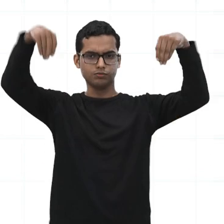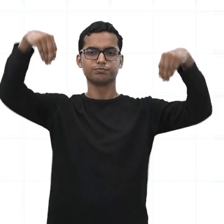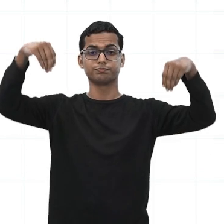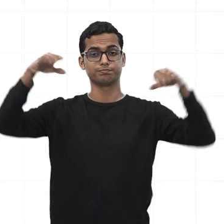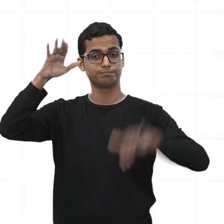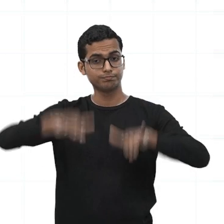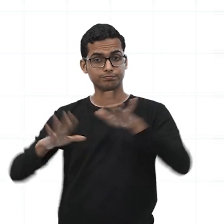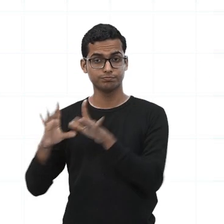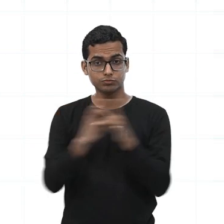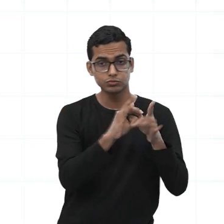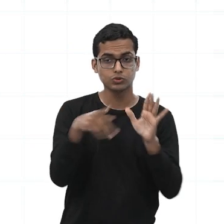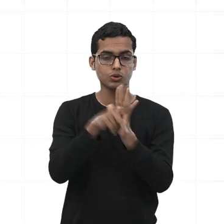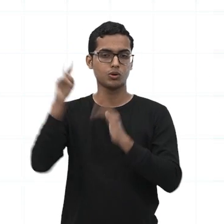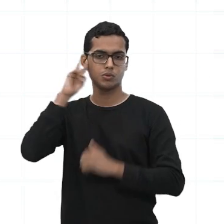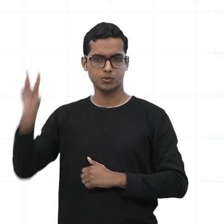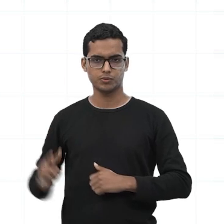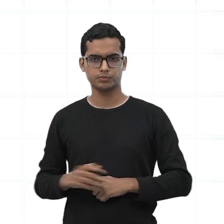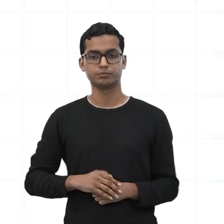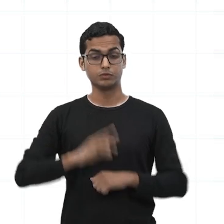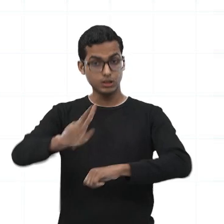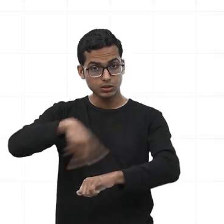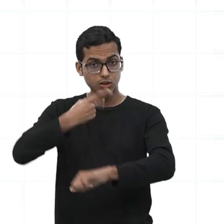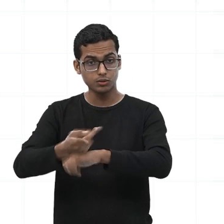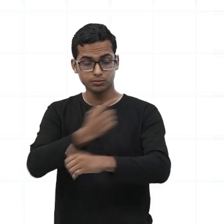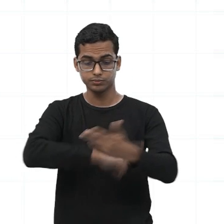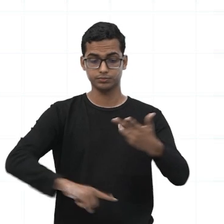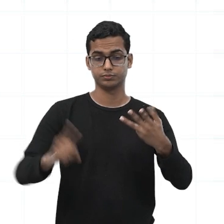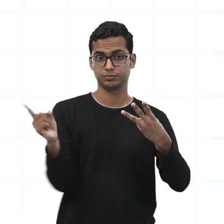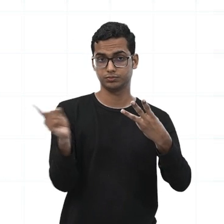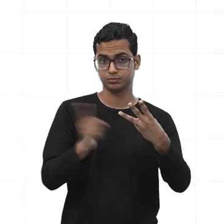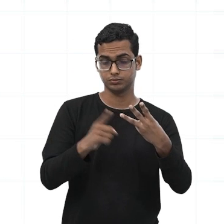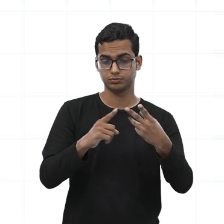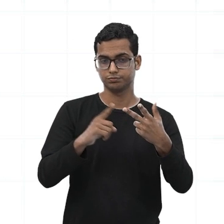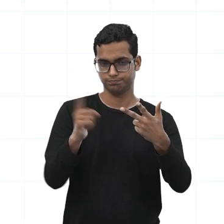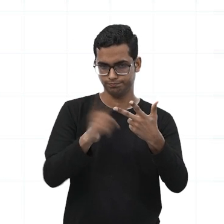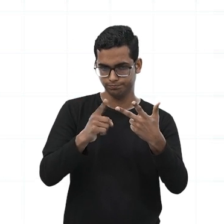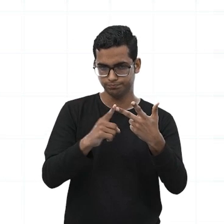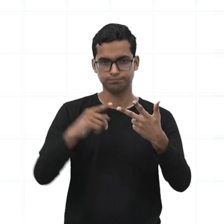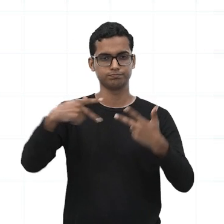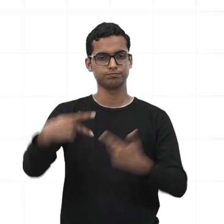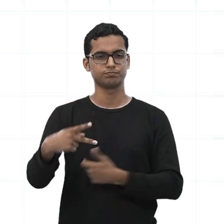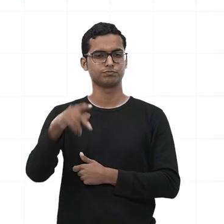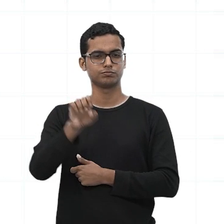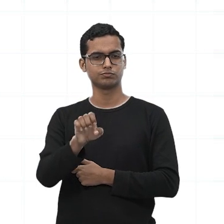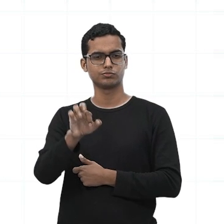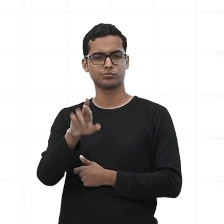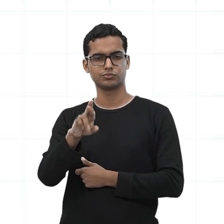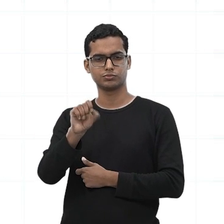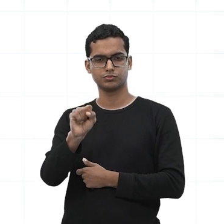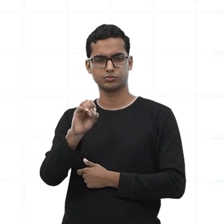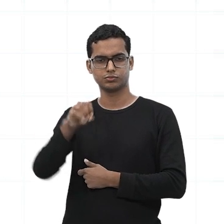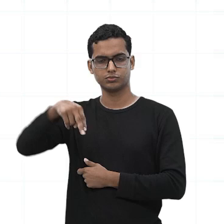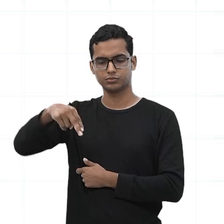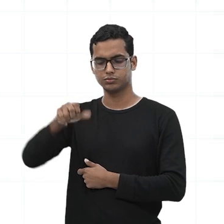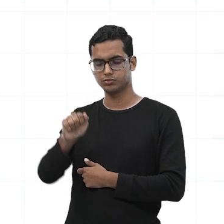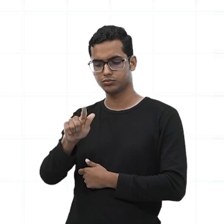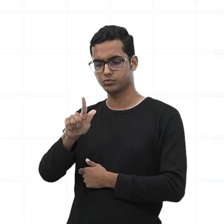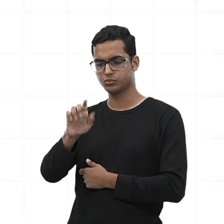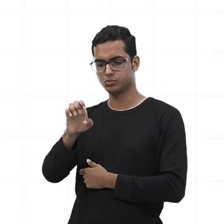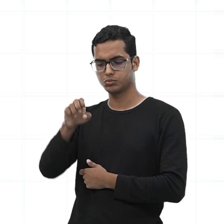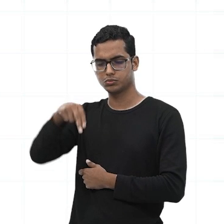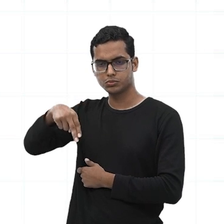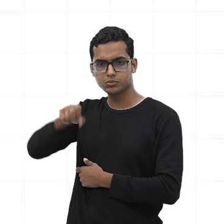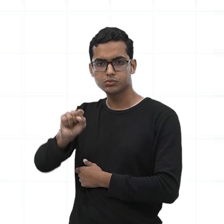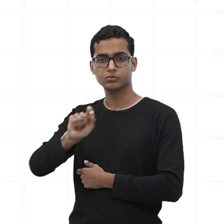história. Depois tem os personagens. Então, o diretor vai ver que personagens vão representar